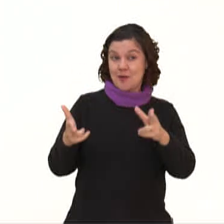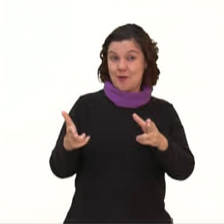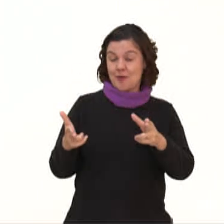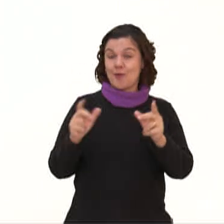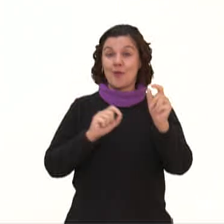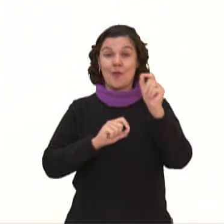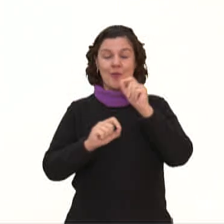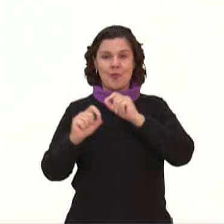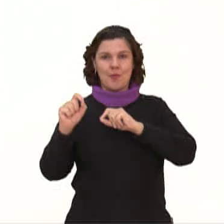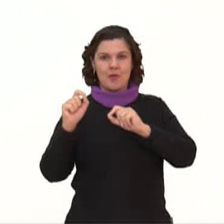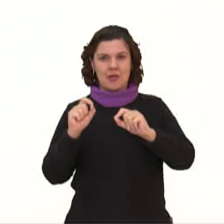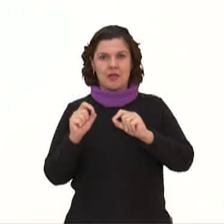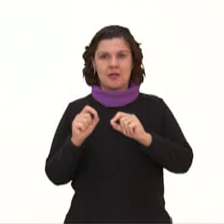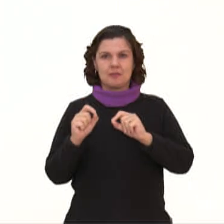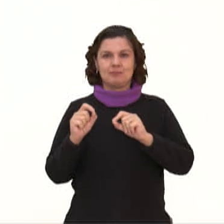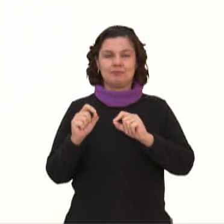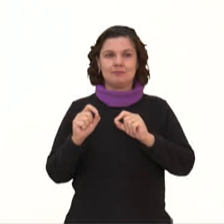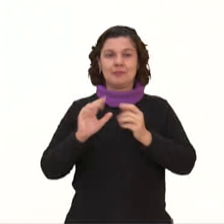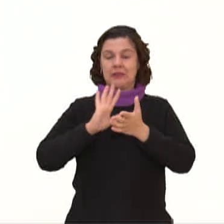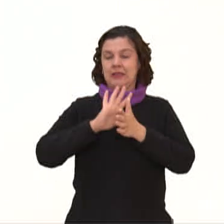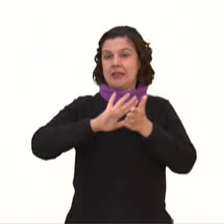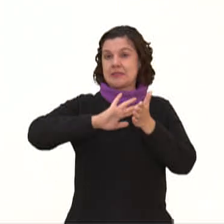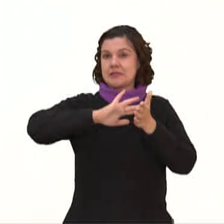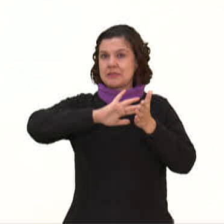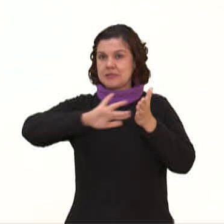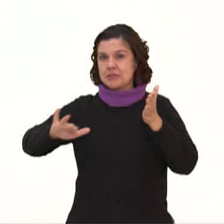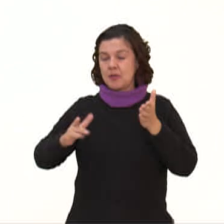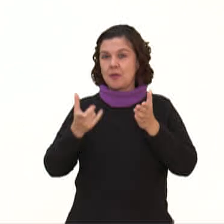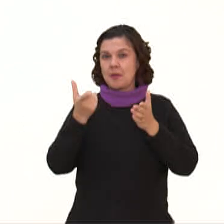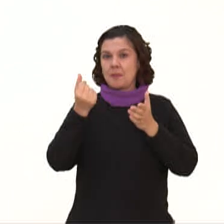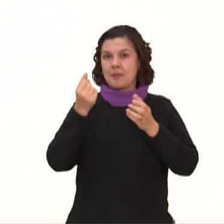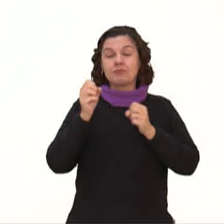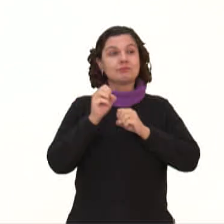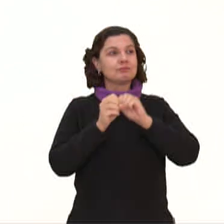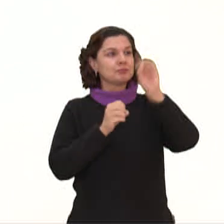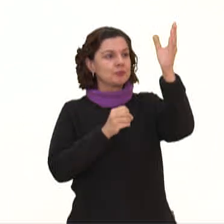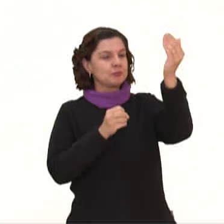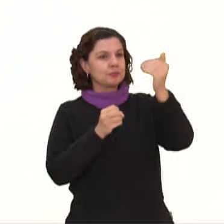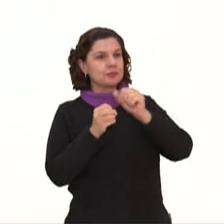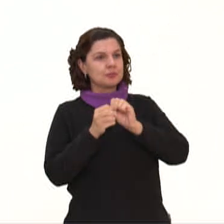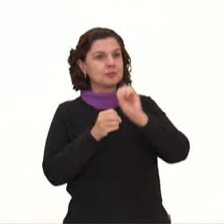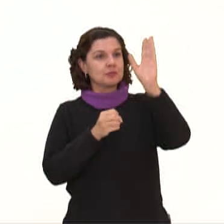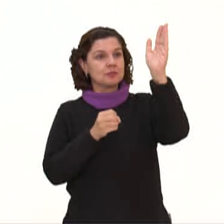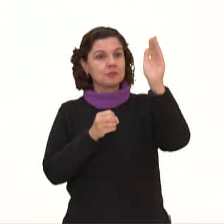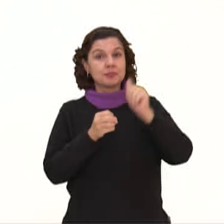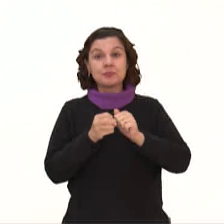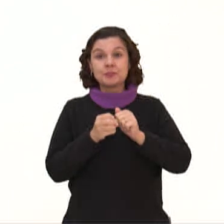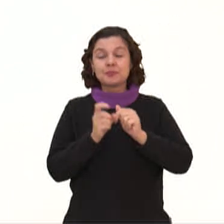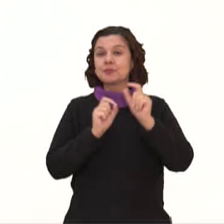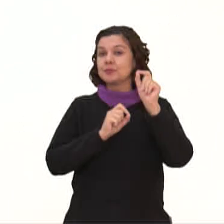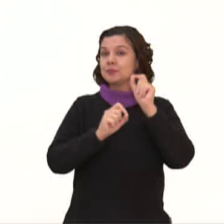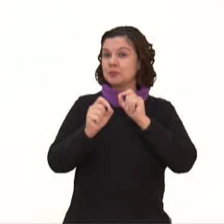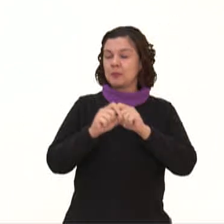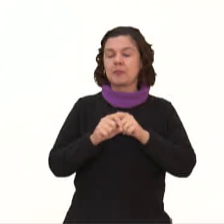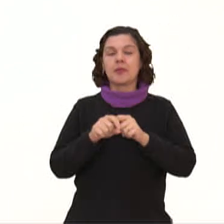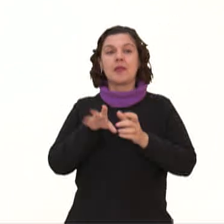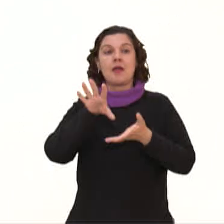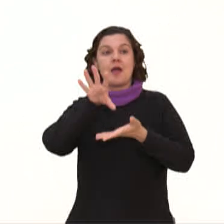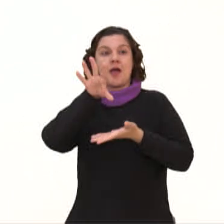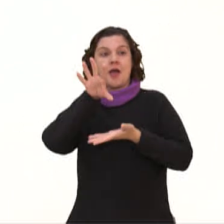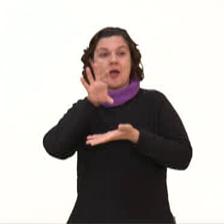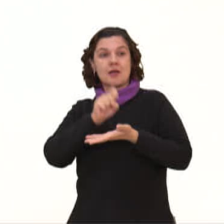simultaneamente a eliminação de tarifas alfandegárias. Você precisa conhecer isso. Adota